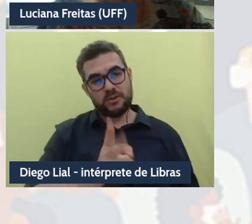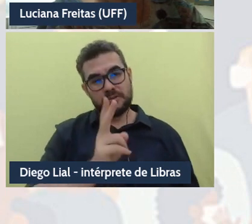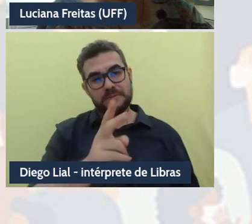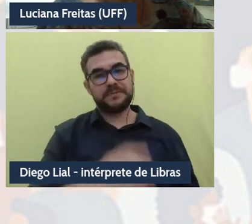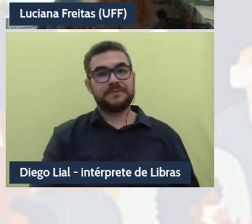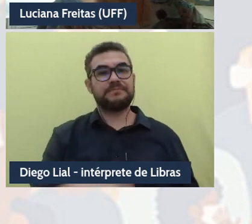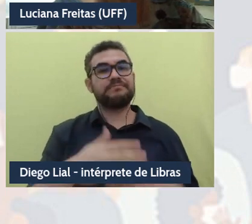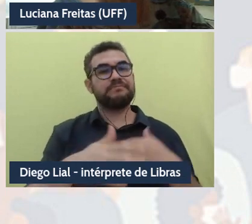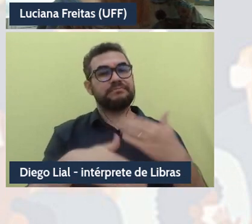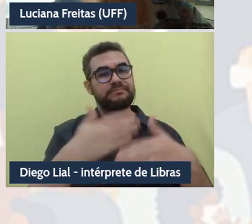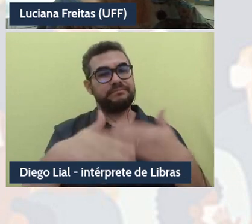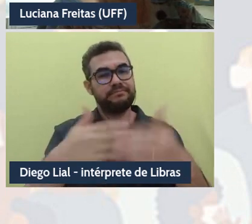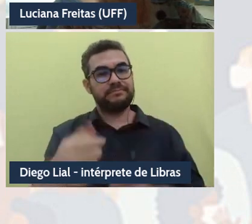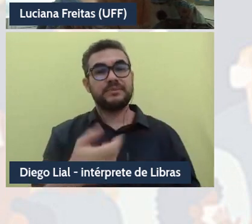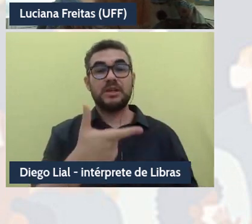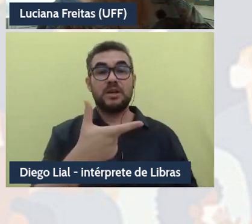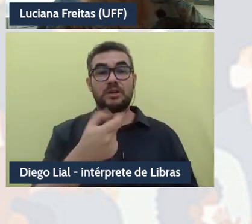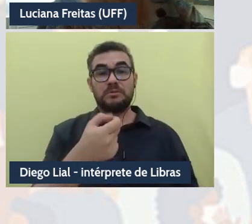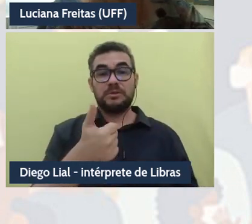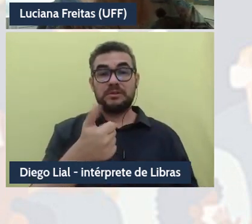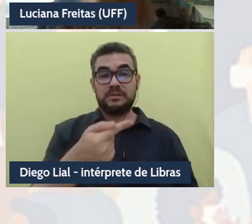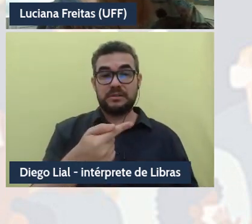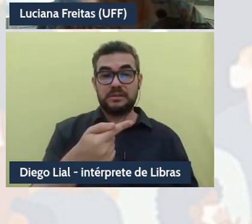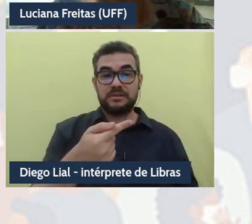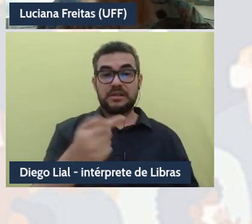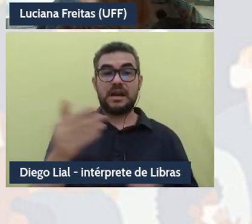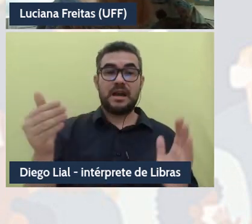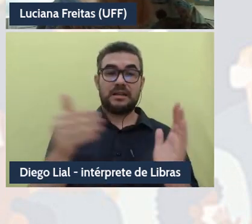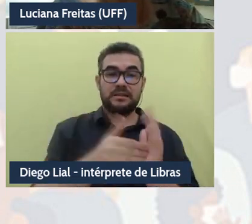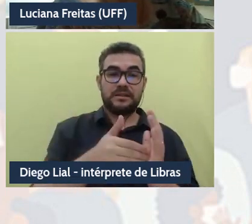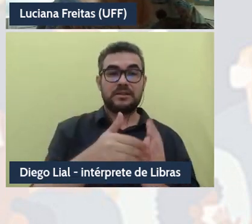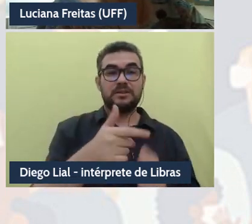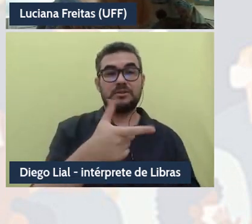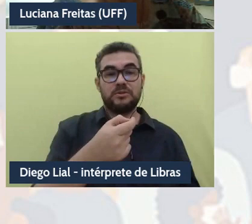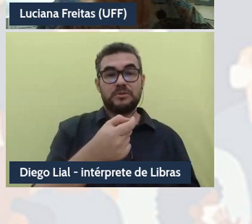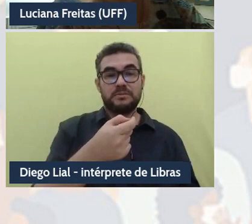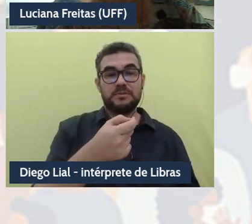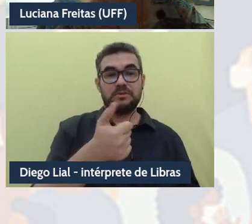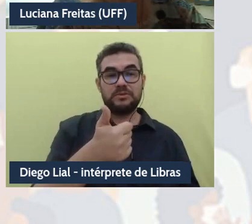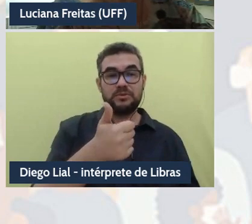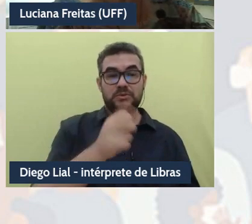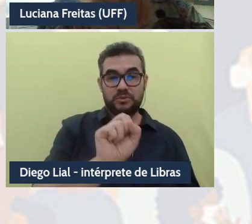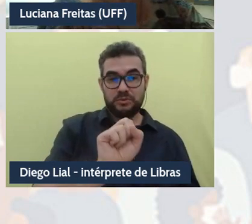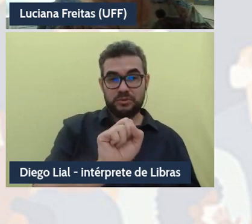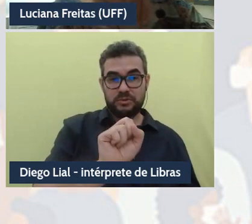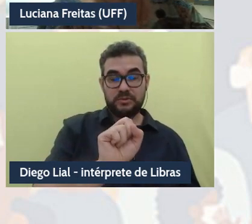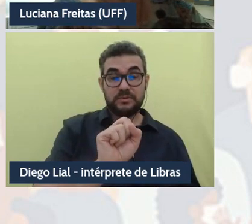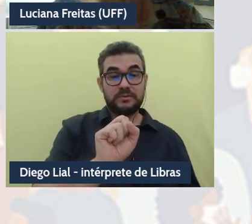e 2018, ainda com Temer na presidência da República, houve